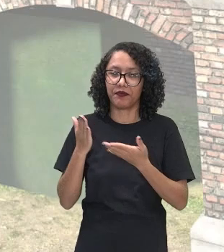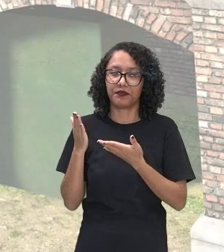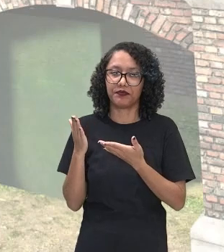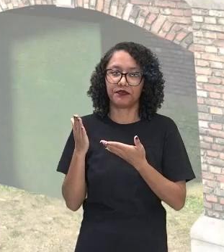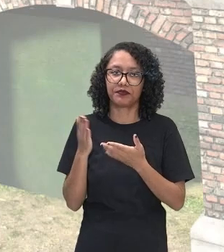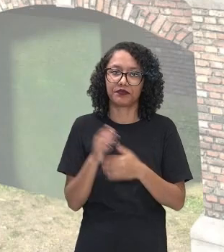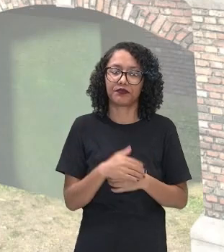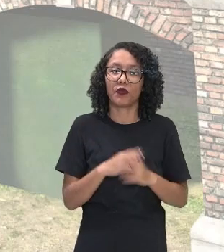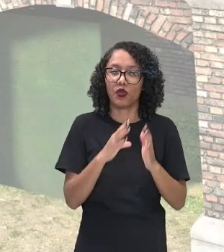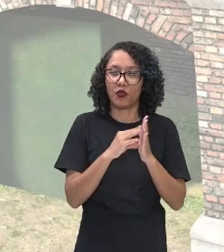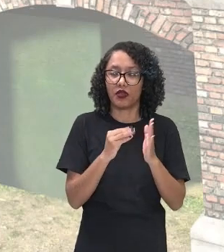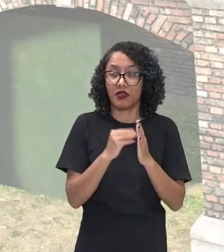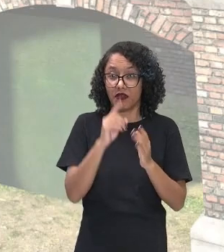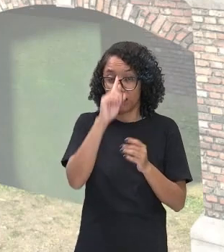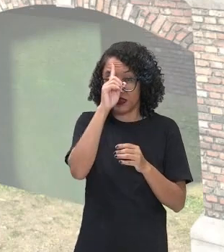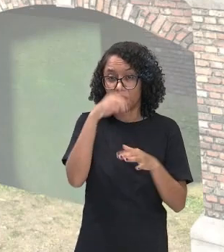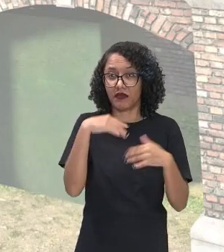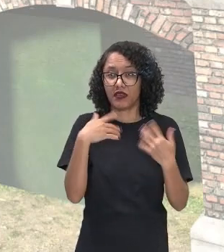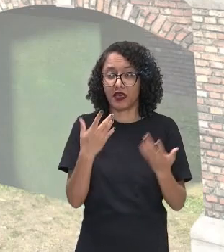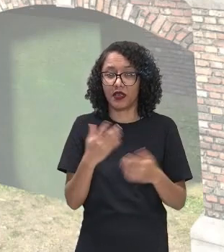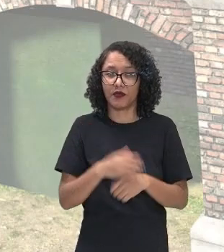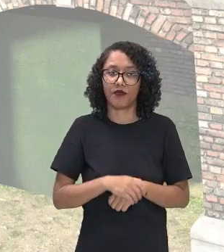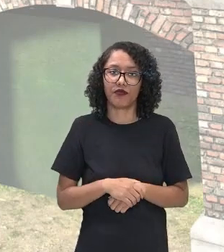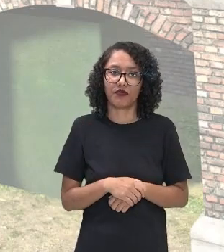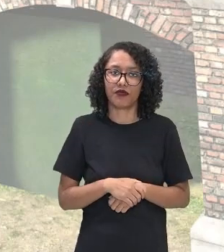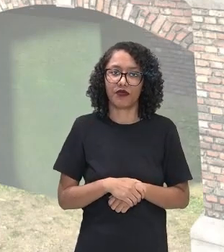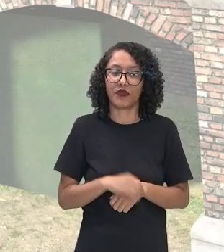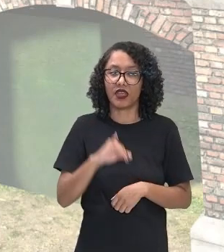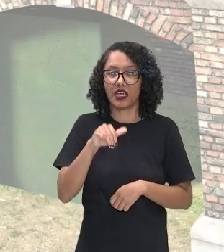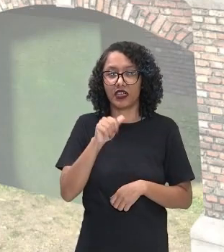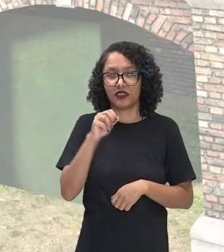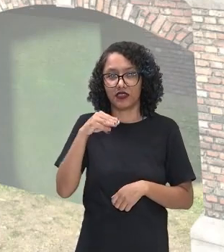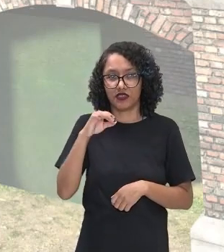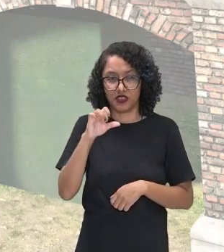Ela foi inventada por James Hargreaves em